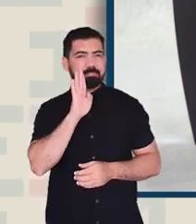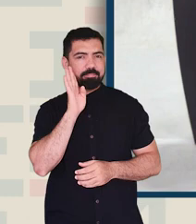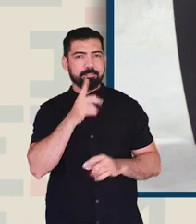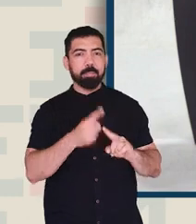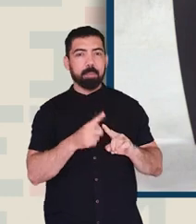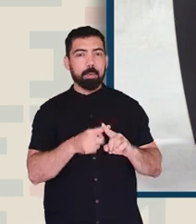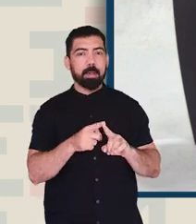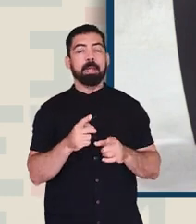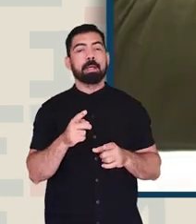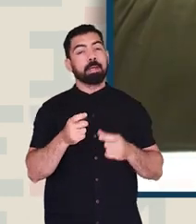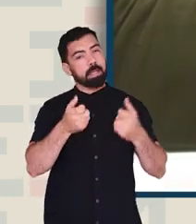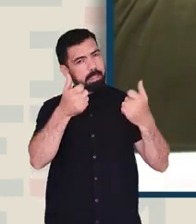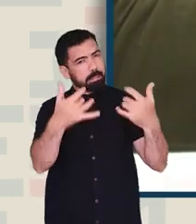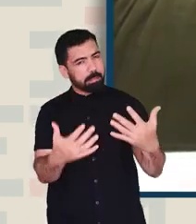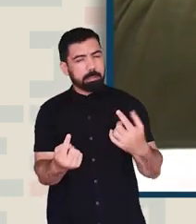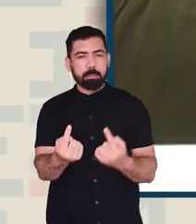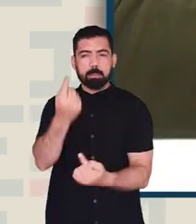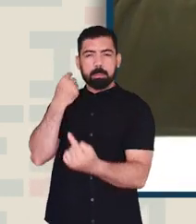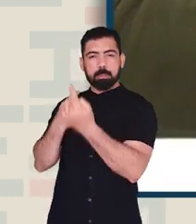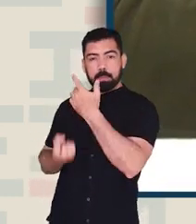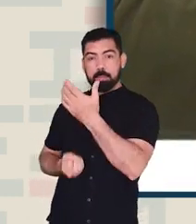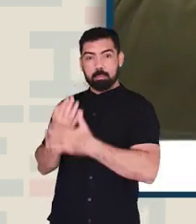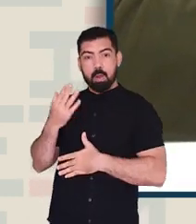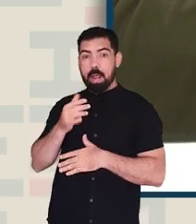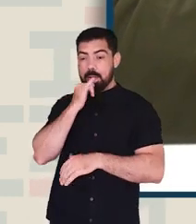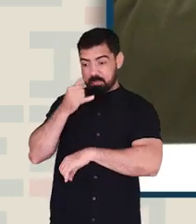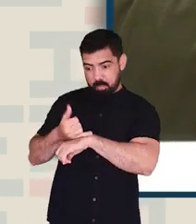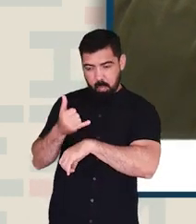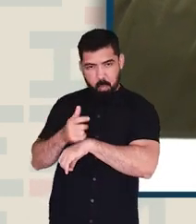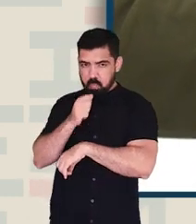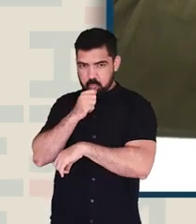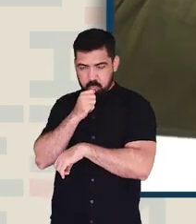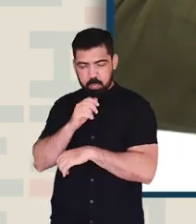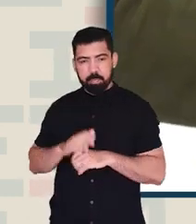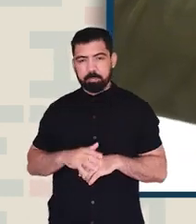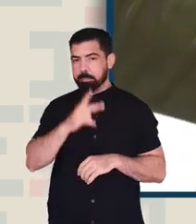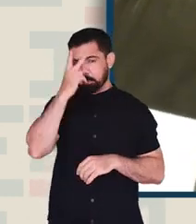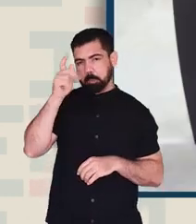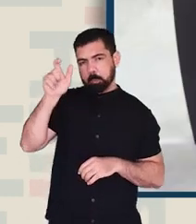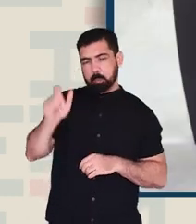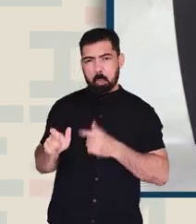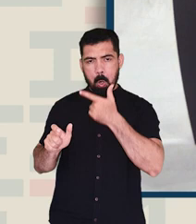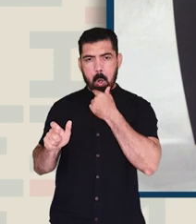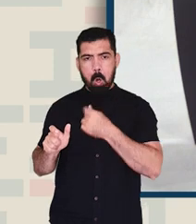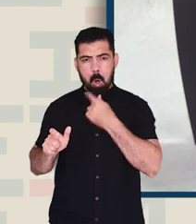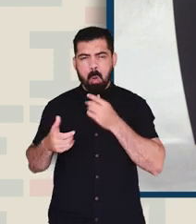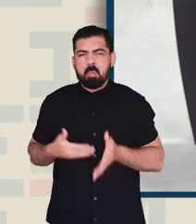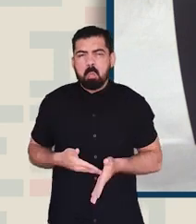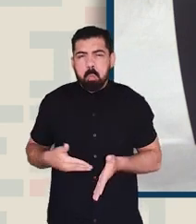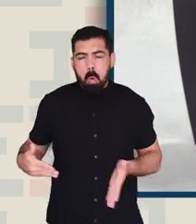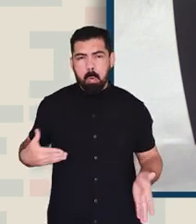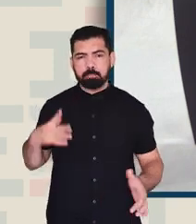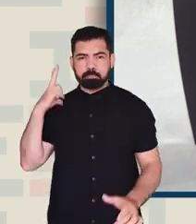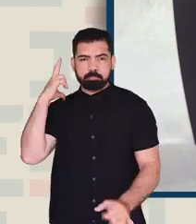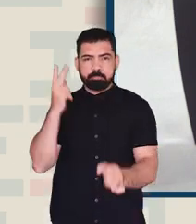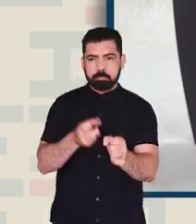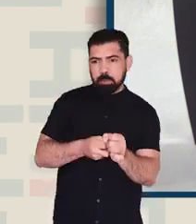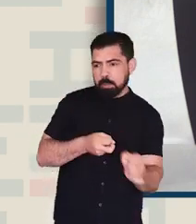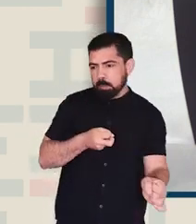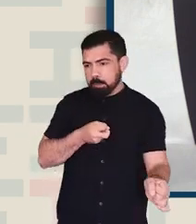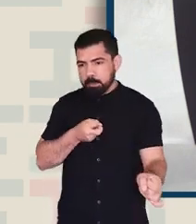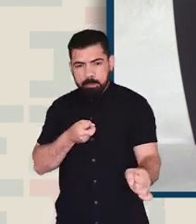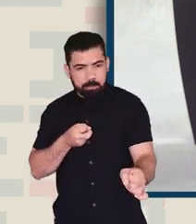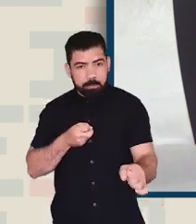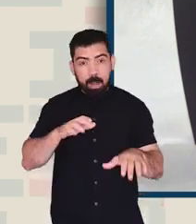sobre a origem dos instrumentos de metais. Conta a história que um caçador estava passando pela praia em busca de